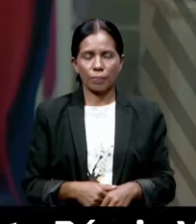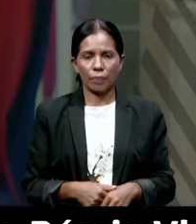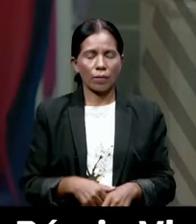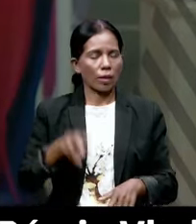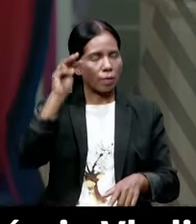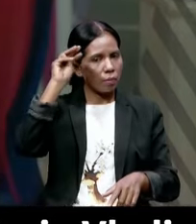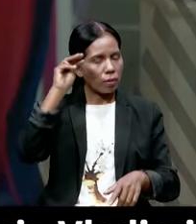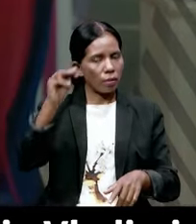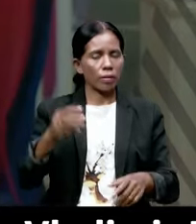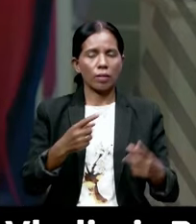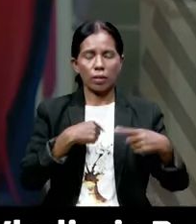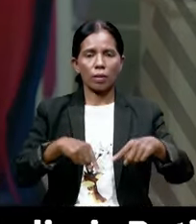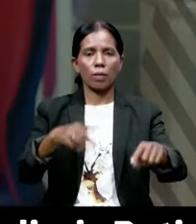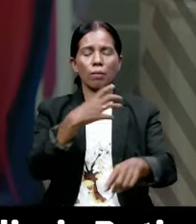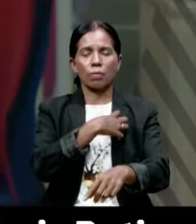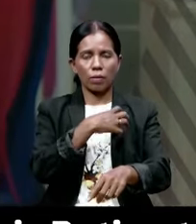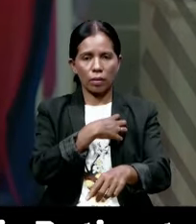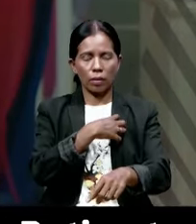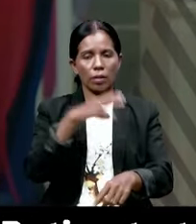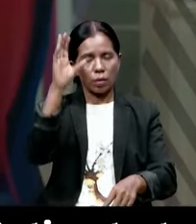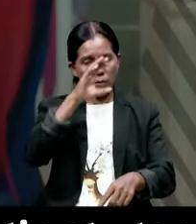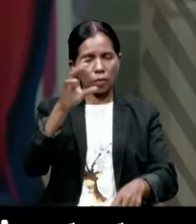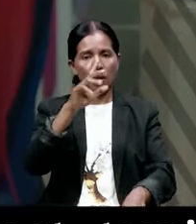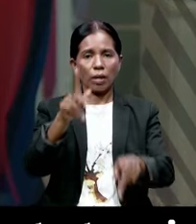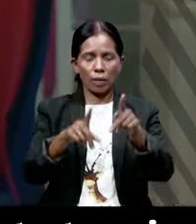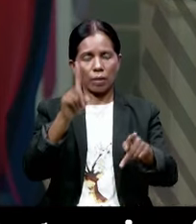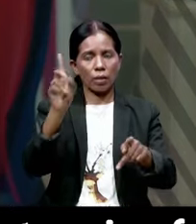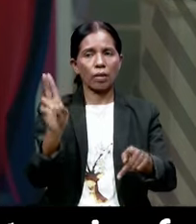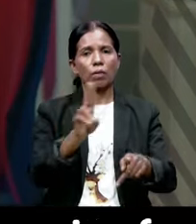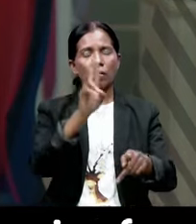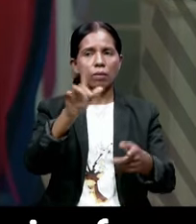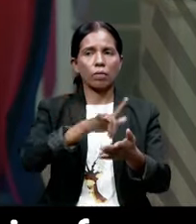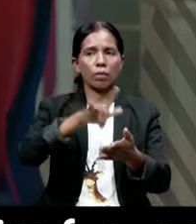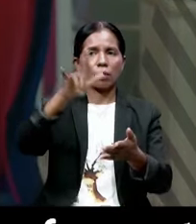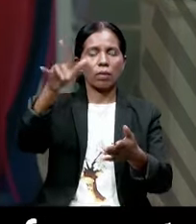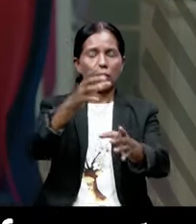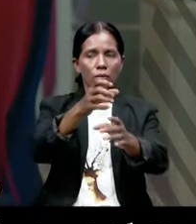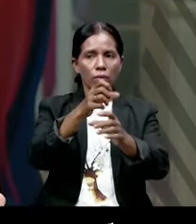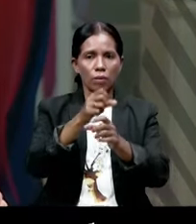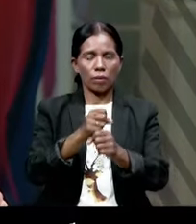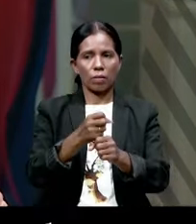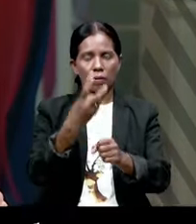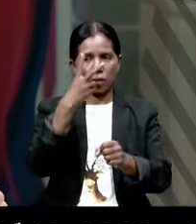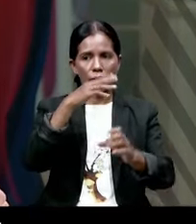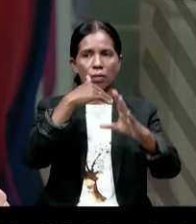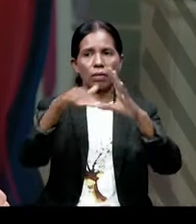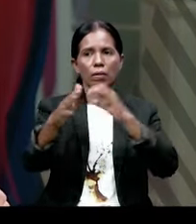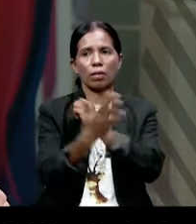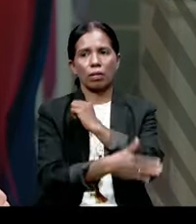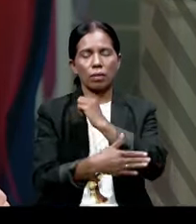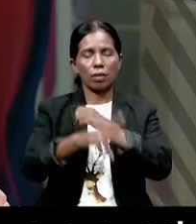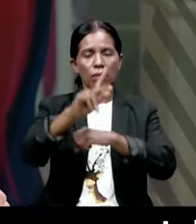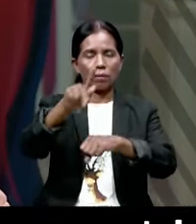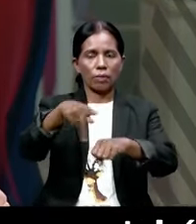Ministro Interior seharu ke polisi atau buka tuir autor nebe uza drone foti mazeng hodi haru ke banasau